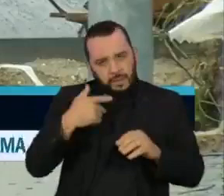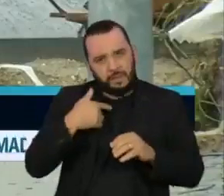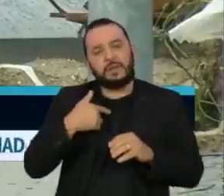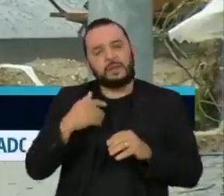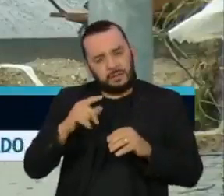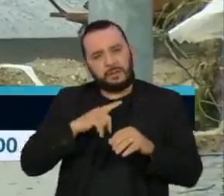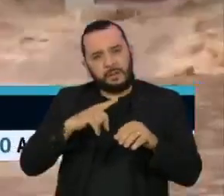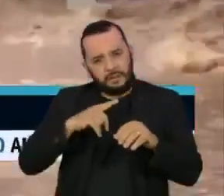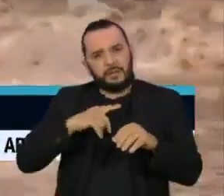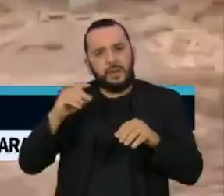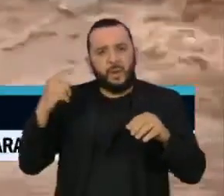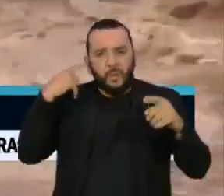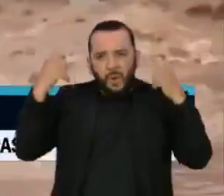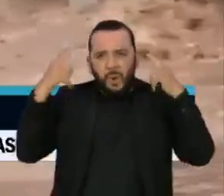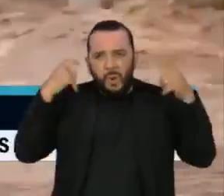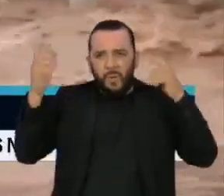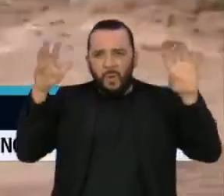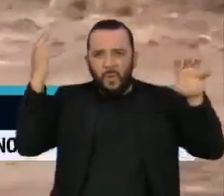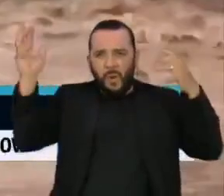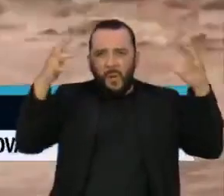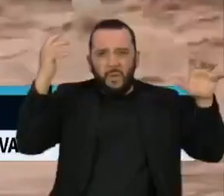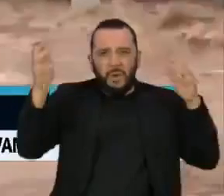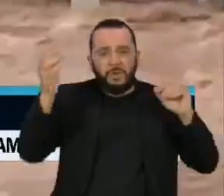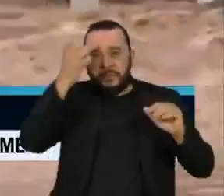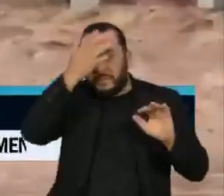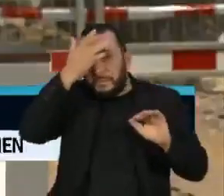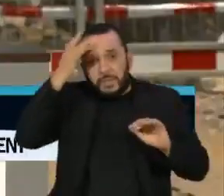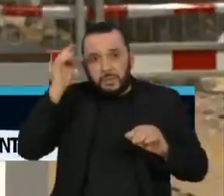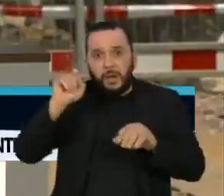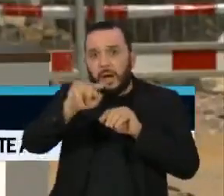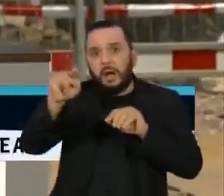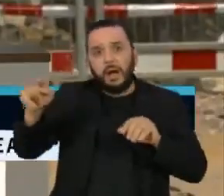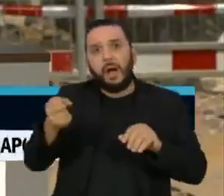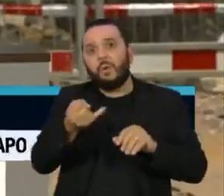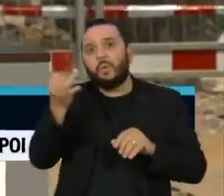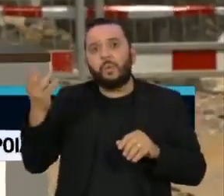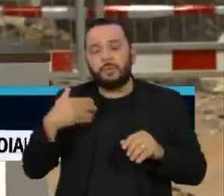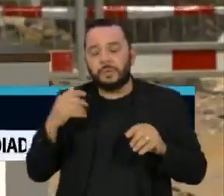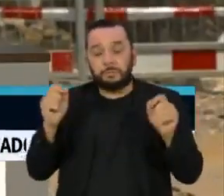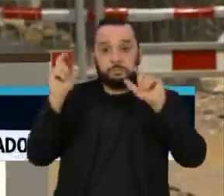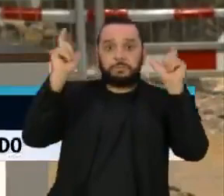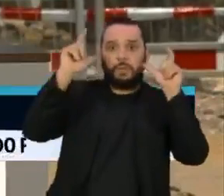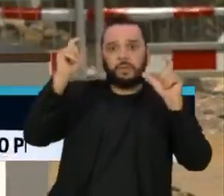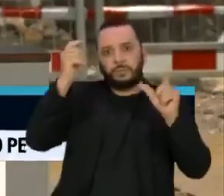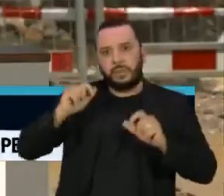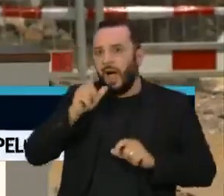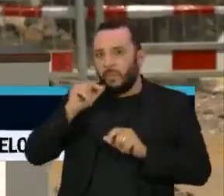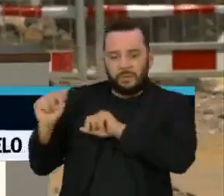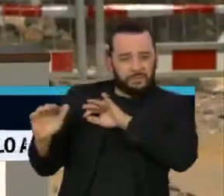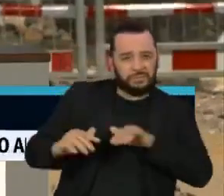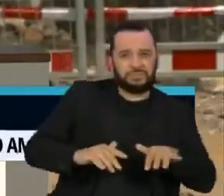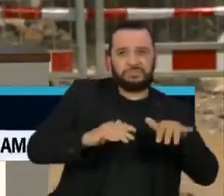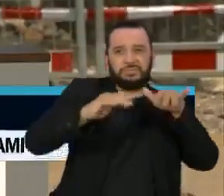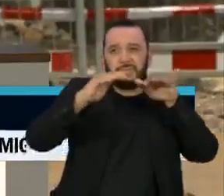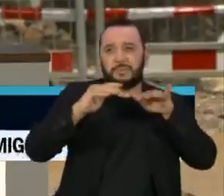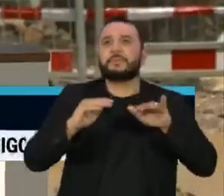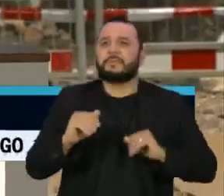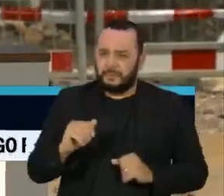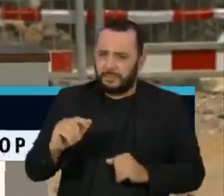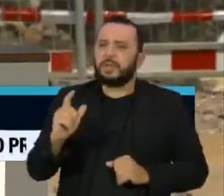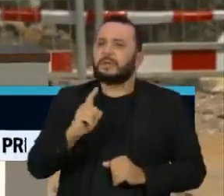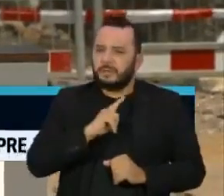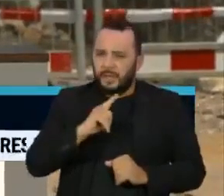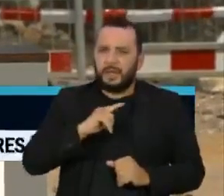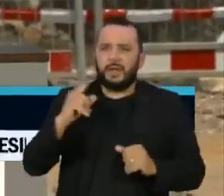também teriam sido adicionadas faz muitos foram pegos de surpresa durante a visita médica eu disse que a velha e boa sirene